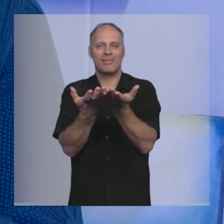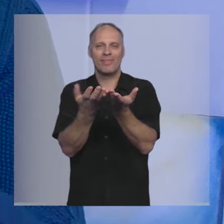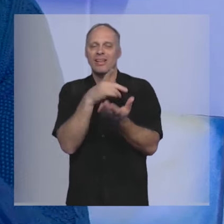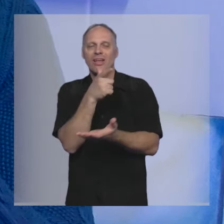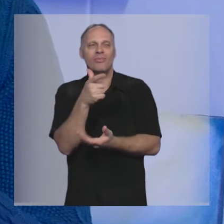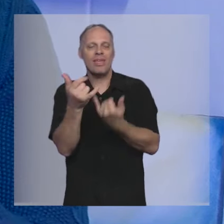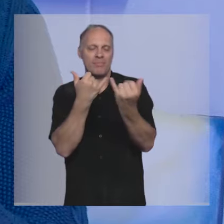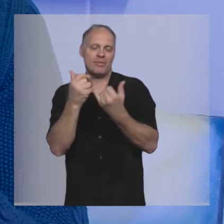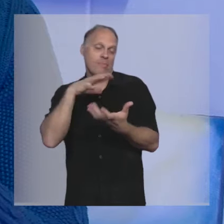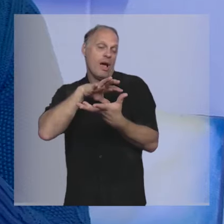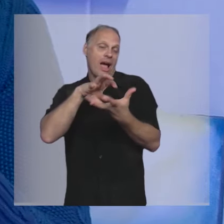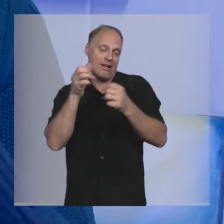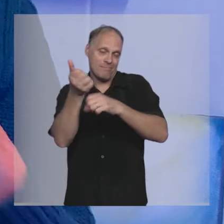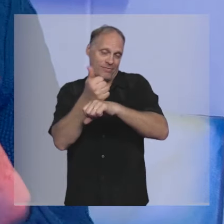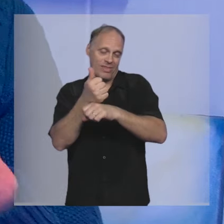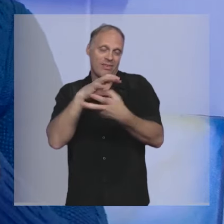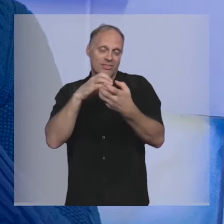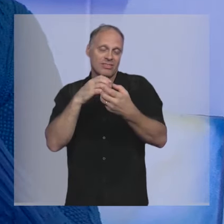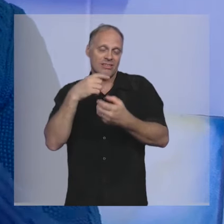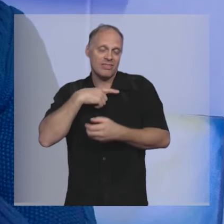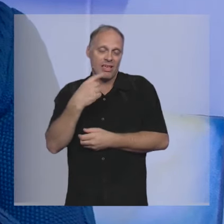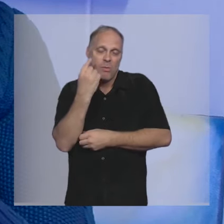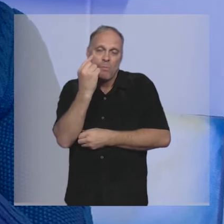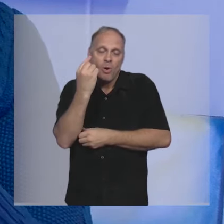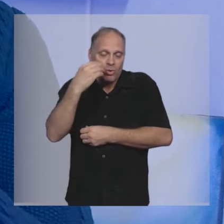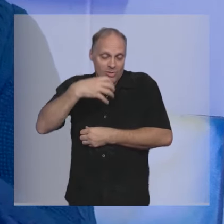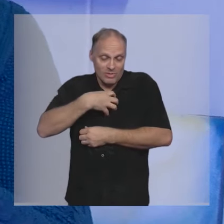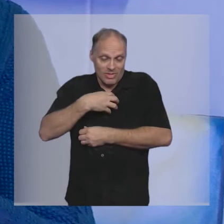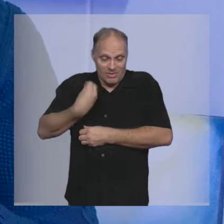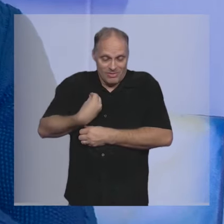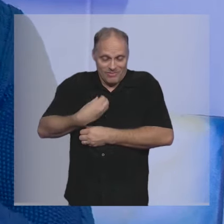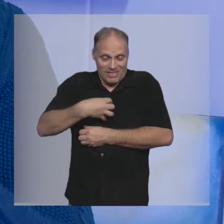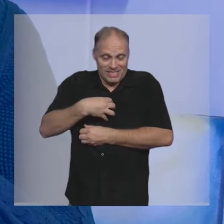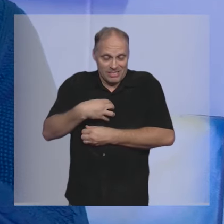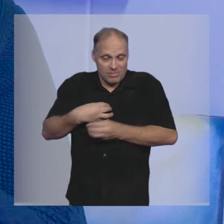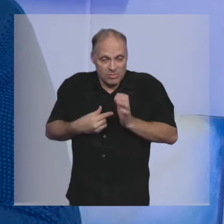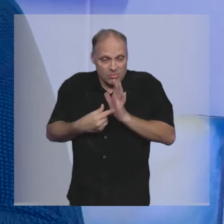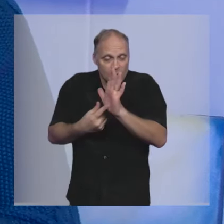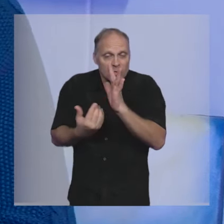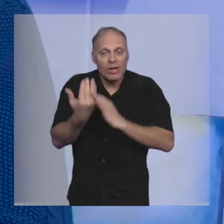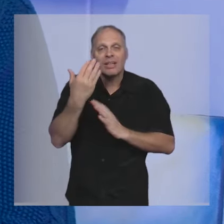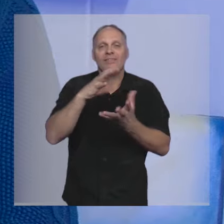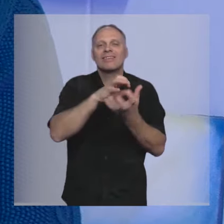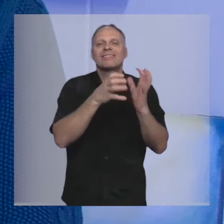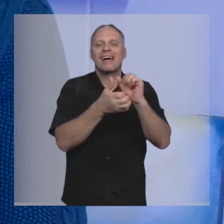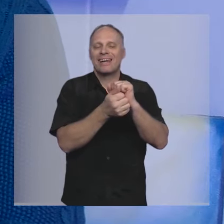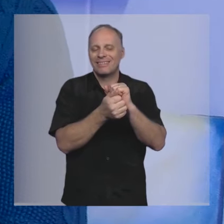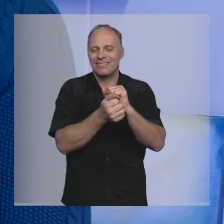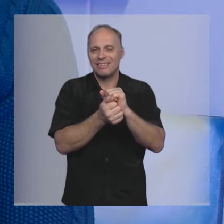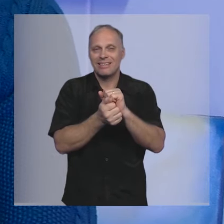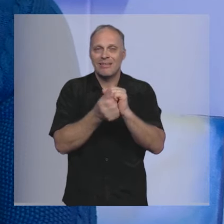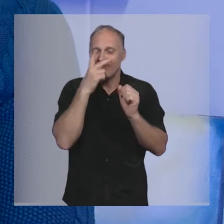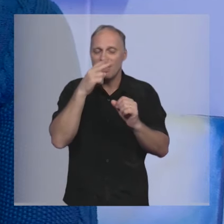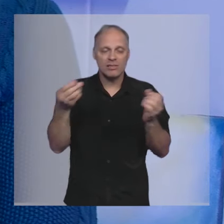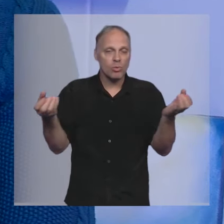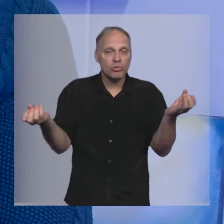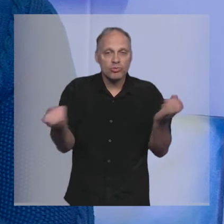não tem o artista que não deu um pouco de si, não mostrou a si mesmo através... Mesmo